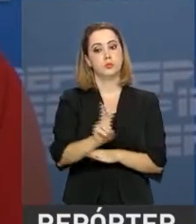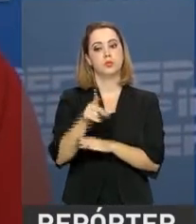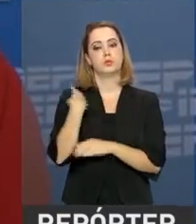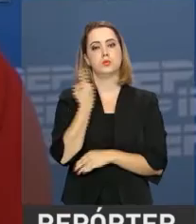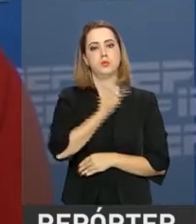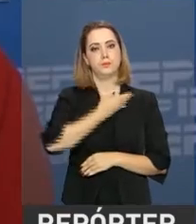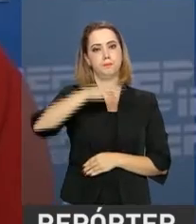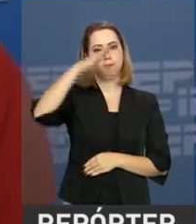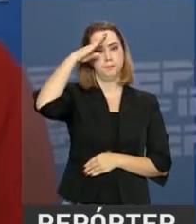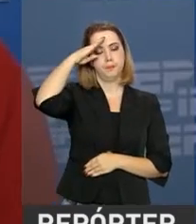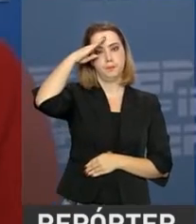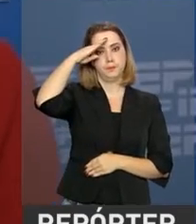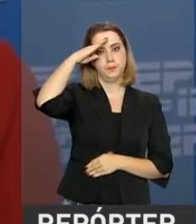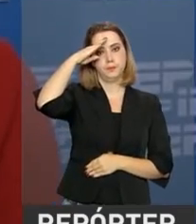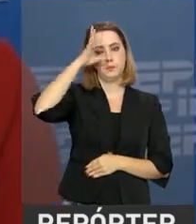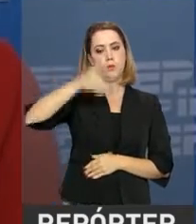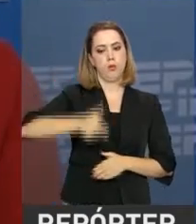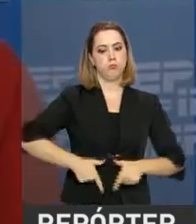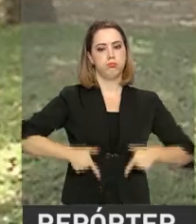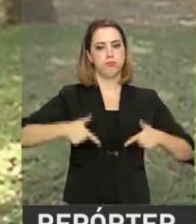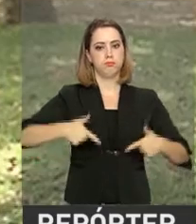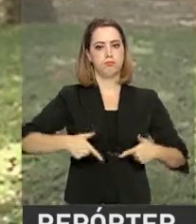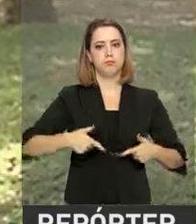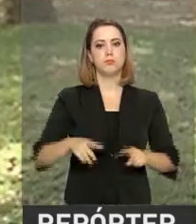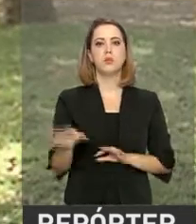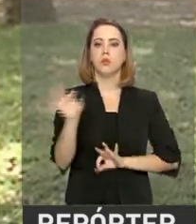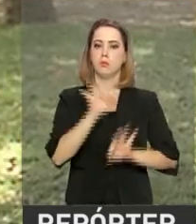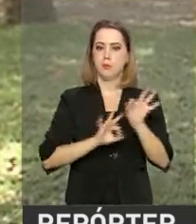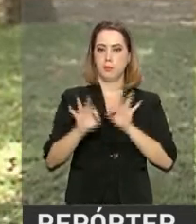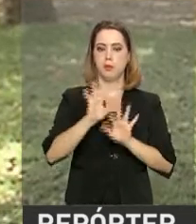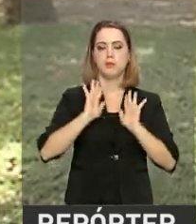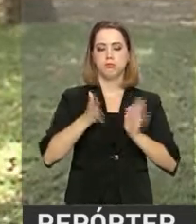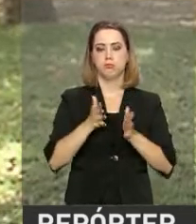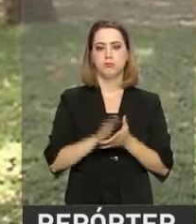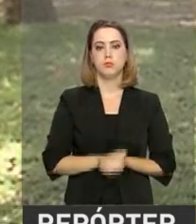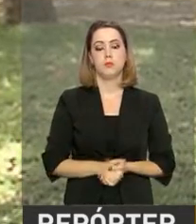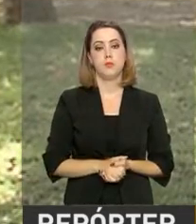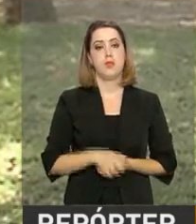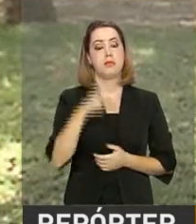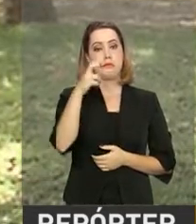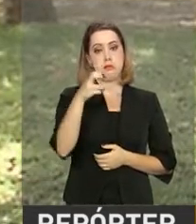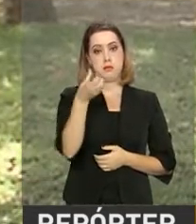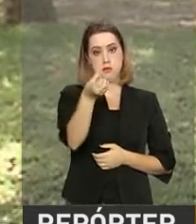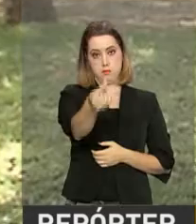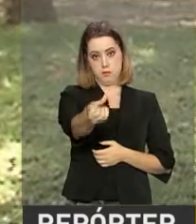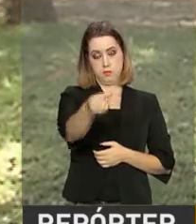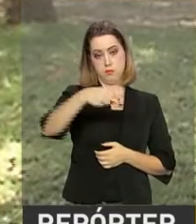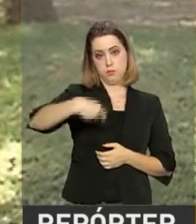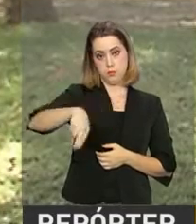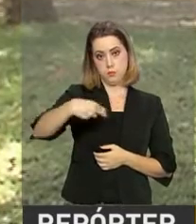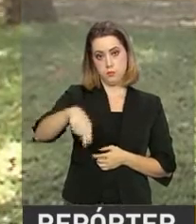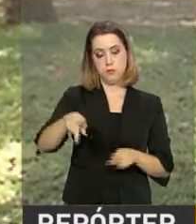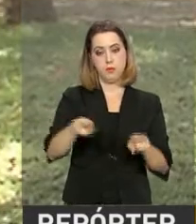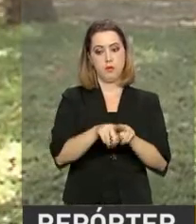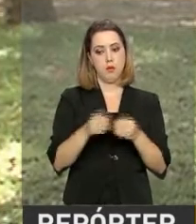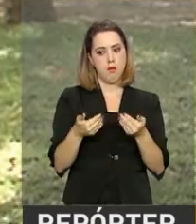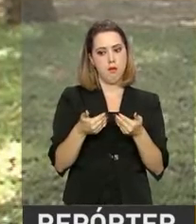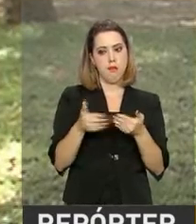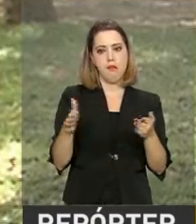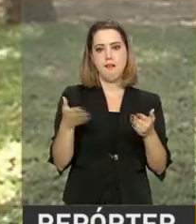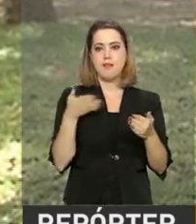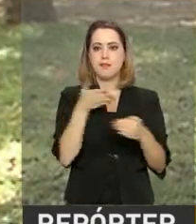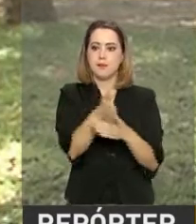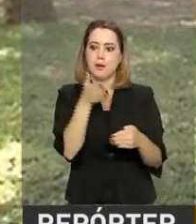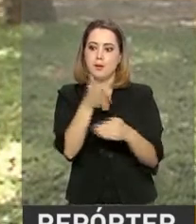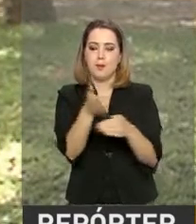efetivos devidamente armados e equipados o enem acontece nos dias 5 e 6 de novembro e é a porta de entrada de